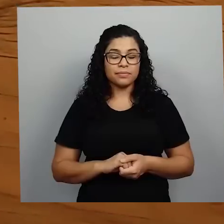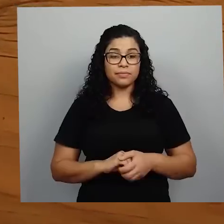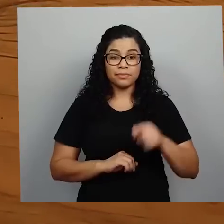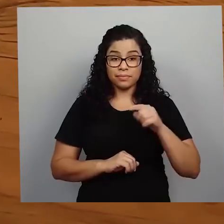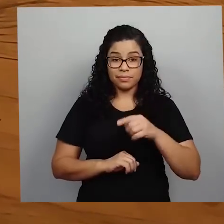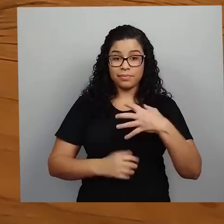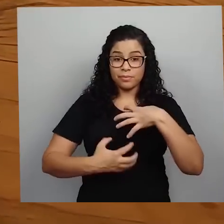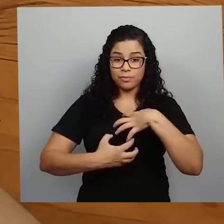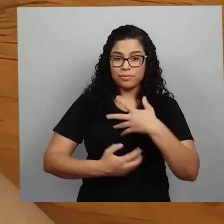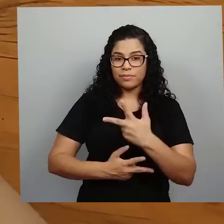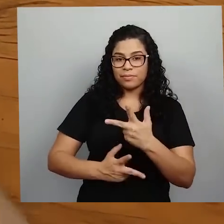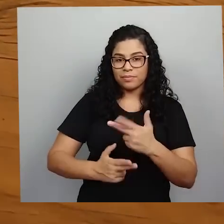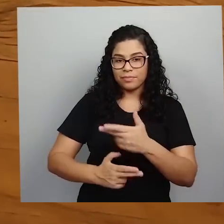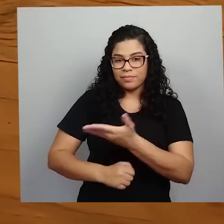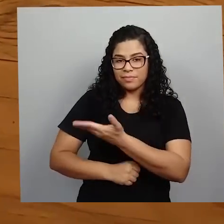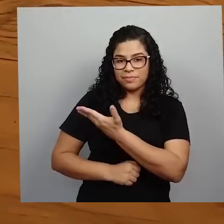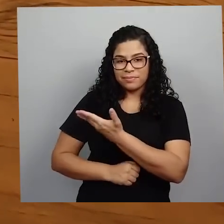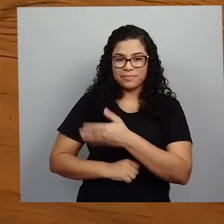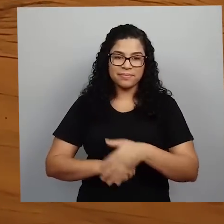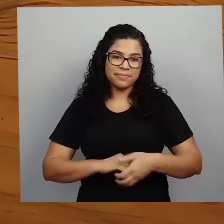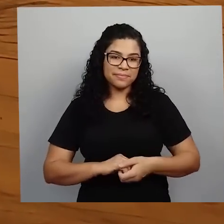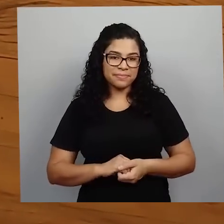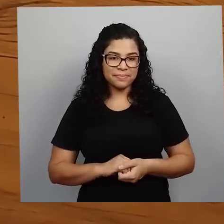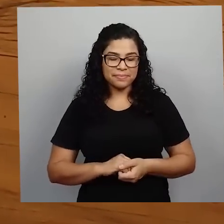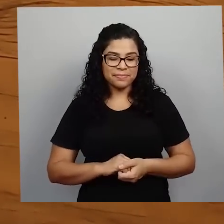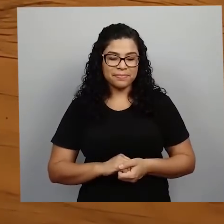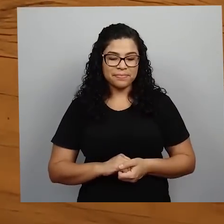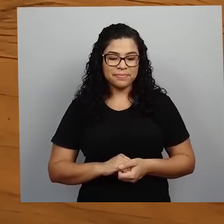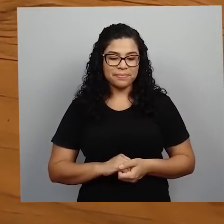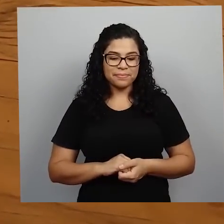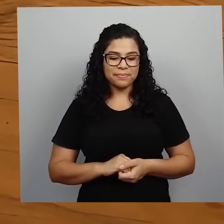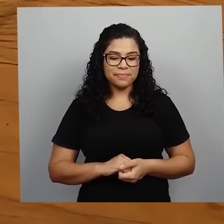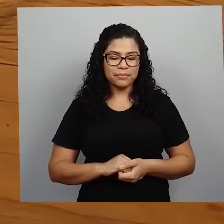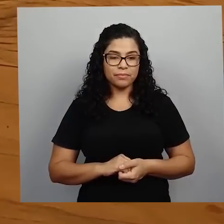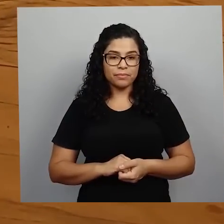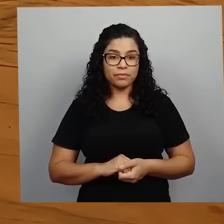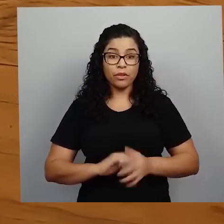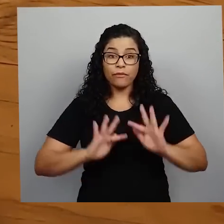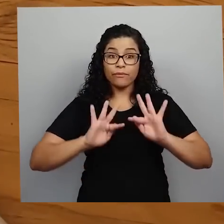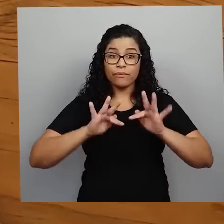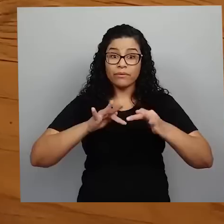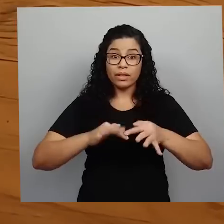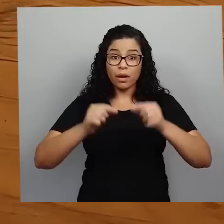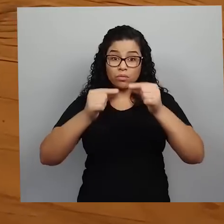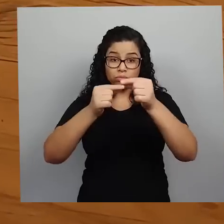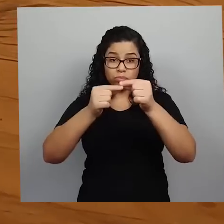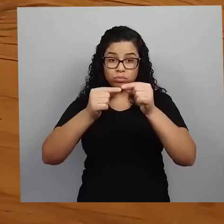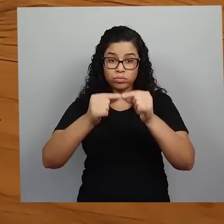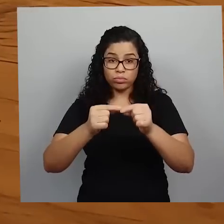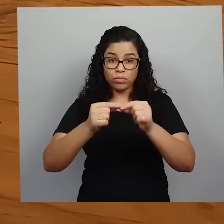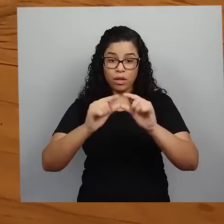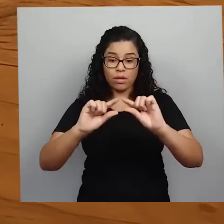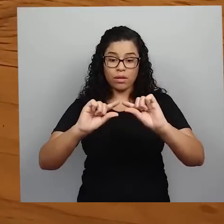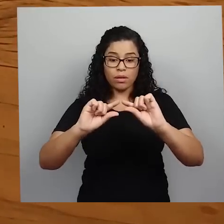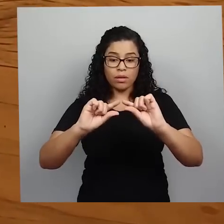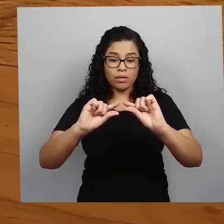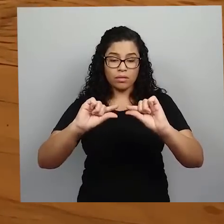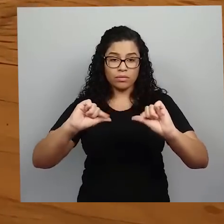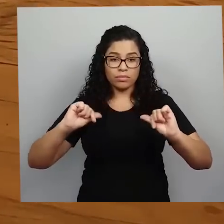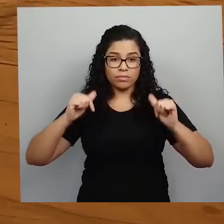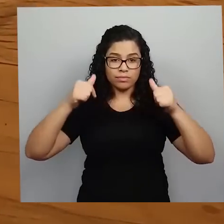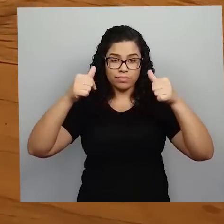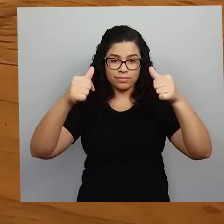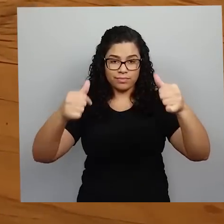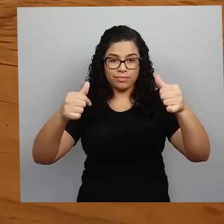Chegamos nessa parte. Agora, aqui é o final do meu balãozinho, eu vou fazer uma dobra no final desse